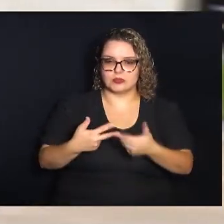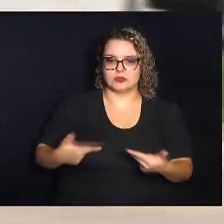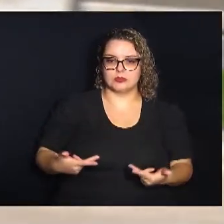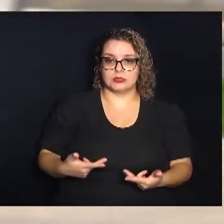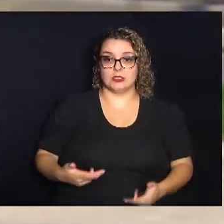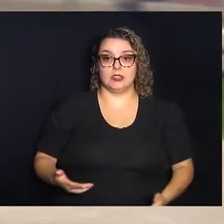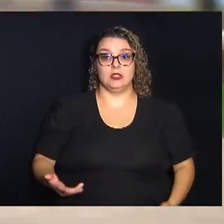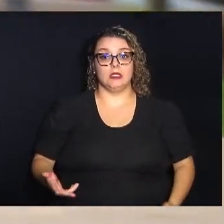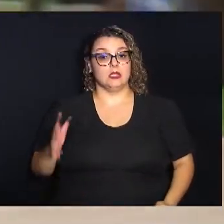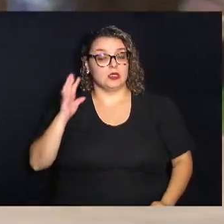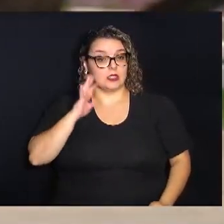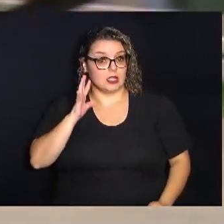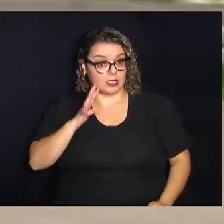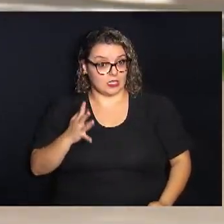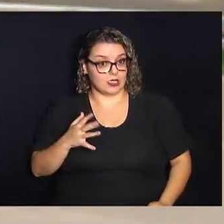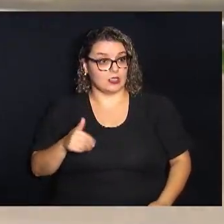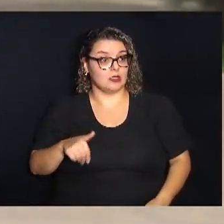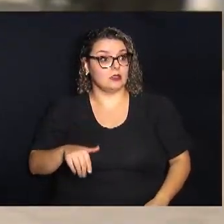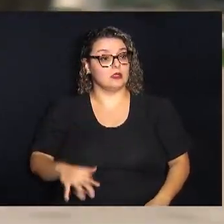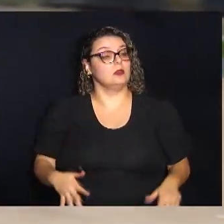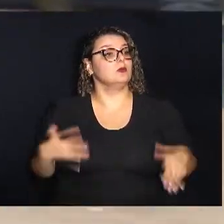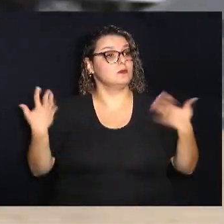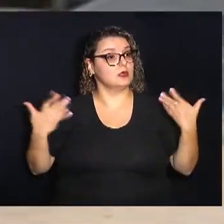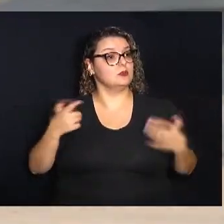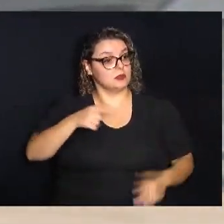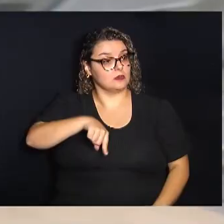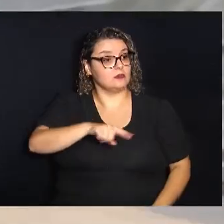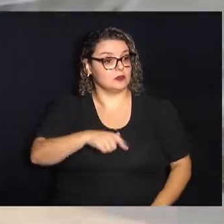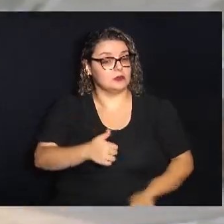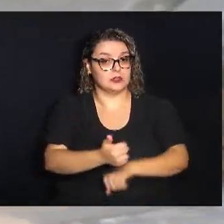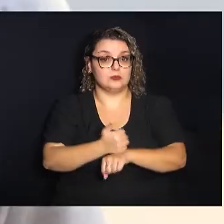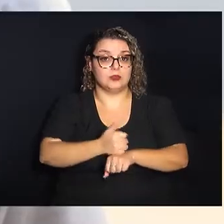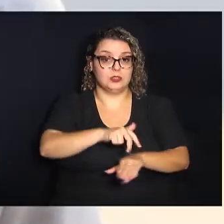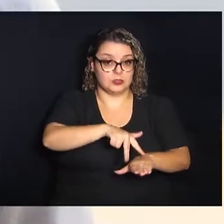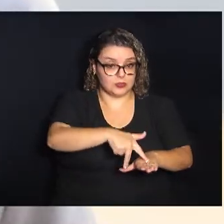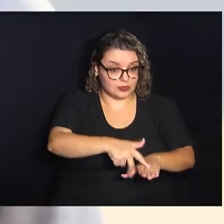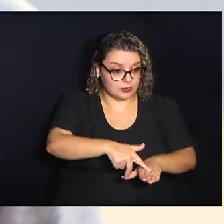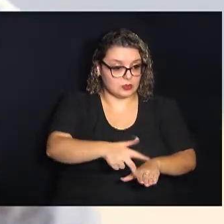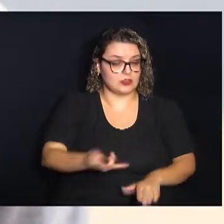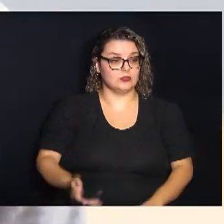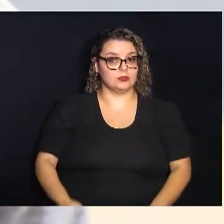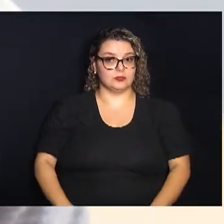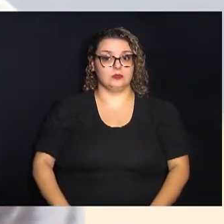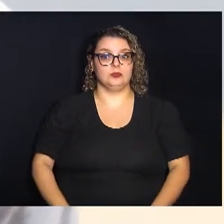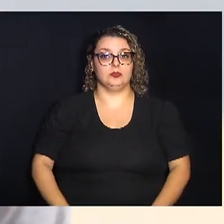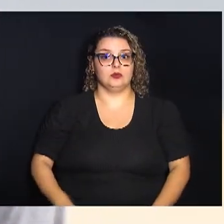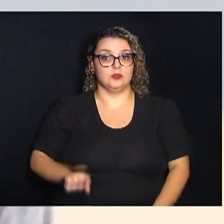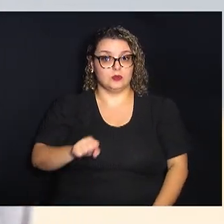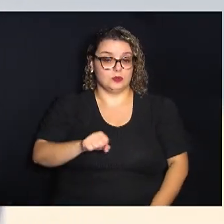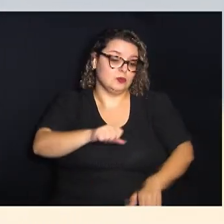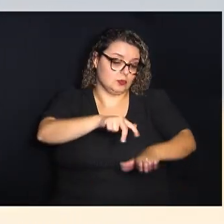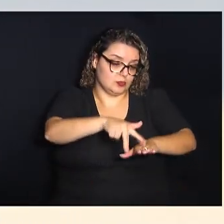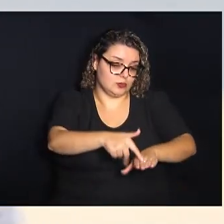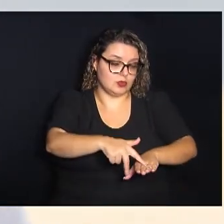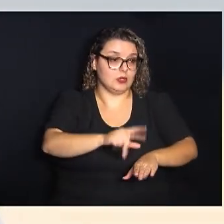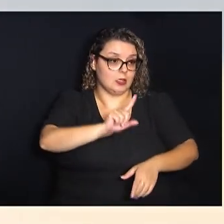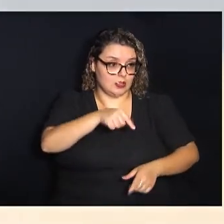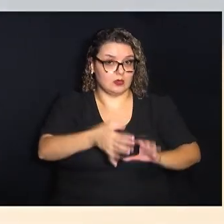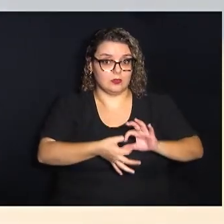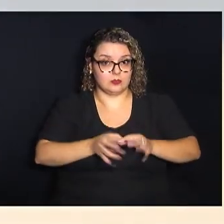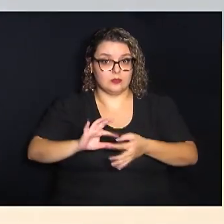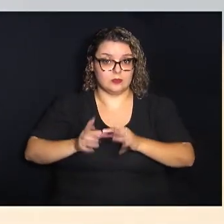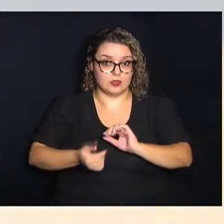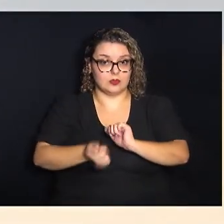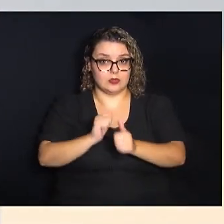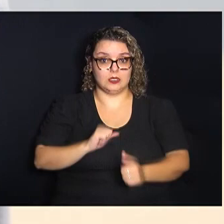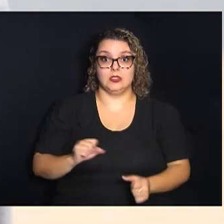alegrias mais recentes para vocês skatistas, pro skate, né, é que o skate se tornou uma modalidade olímpica, né, se tornou um esporte olímpico,